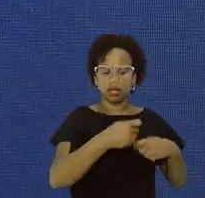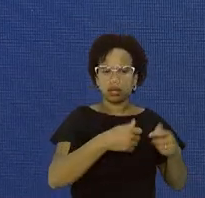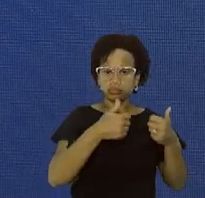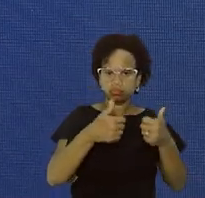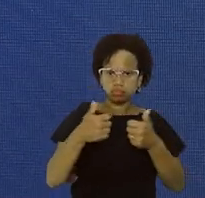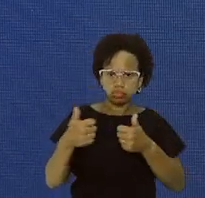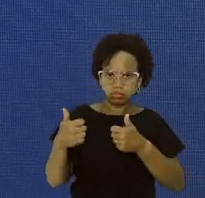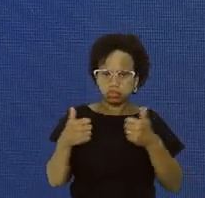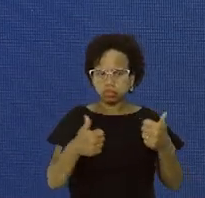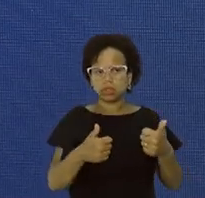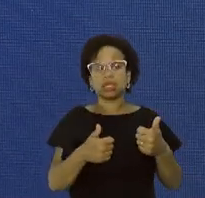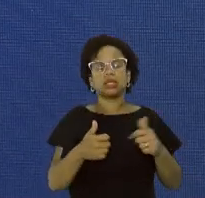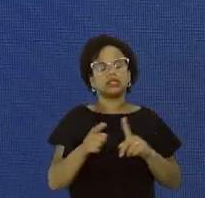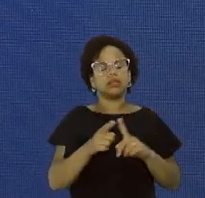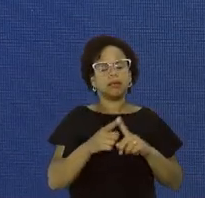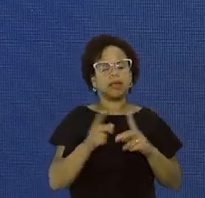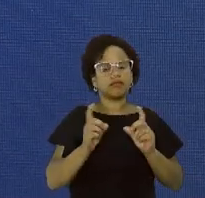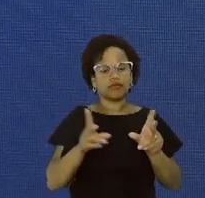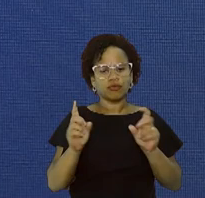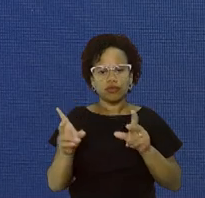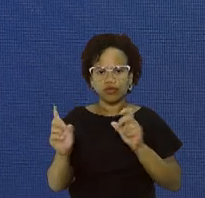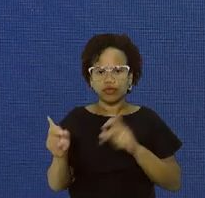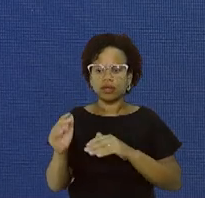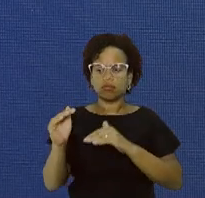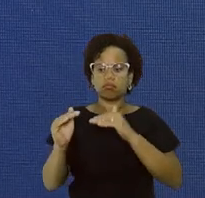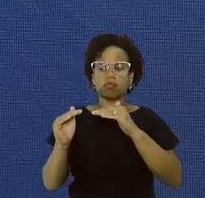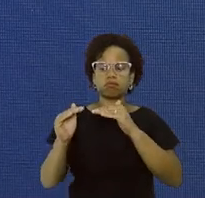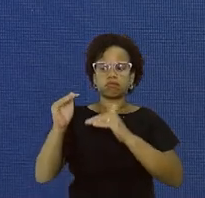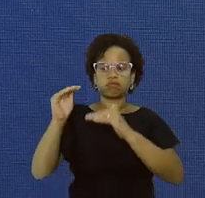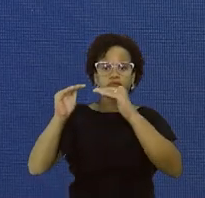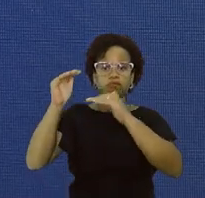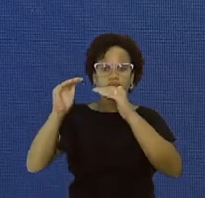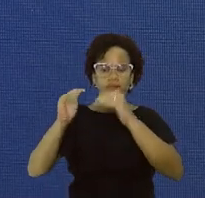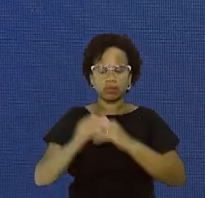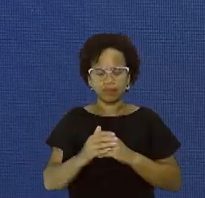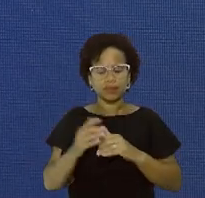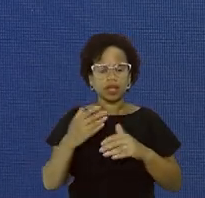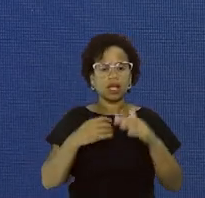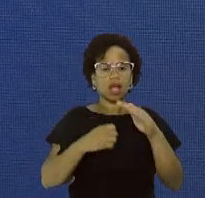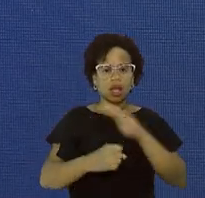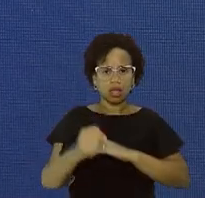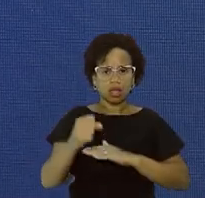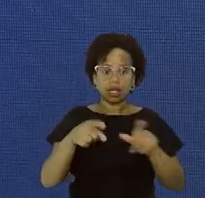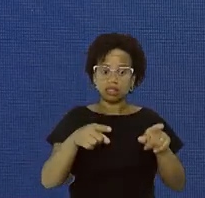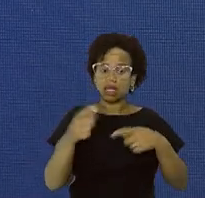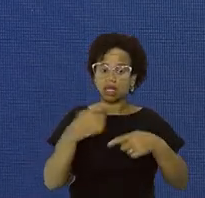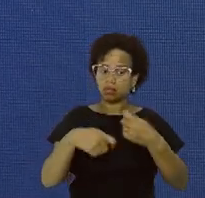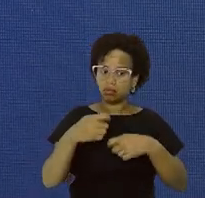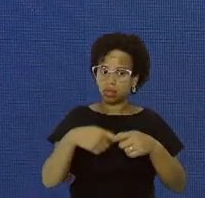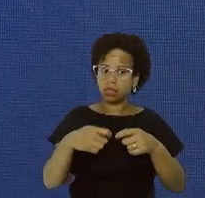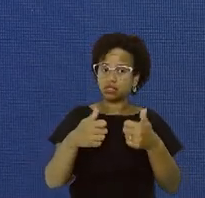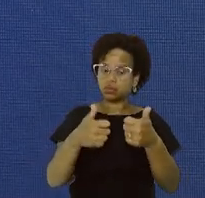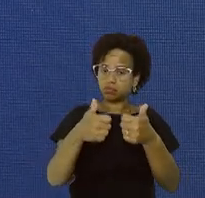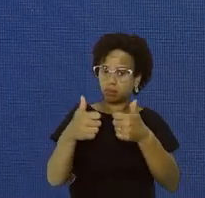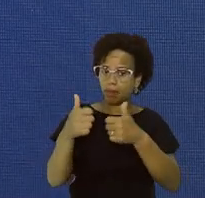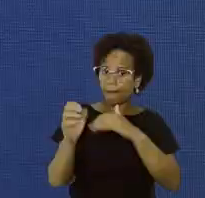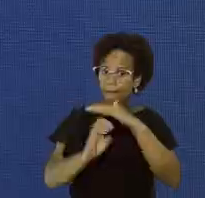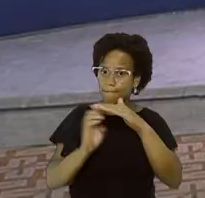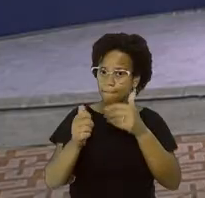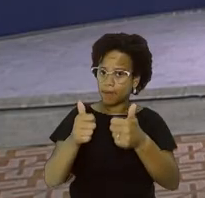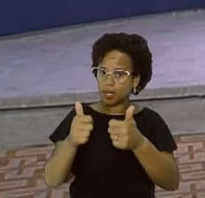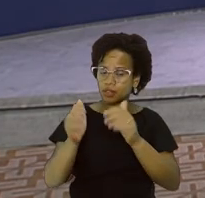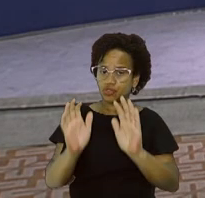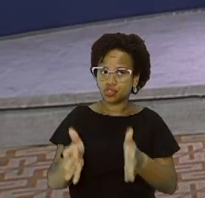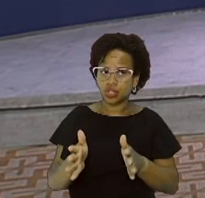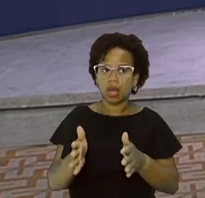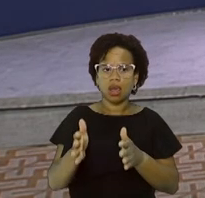de escalabilidade e a gente entra realmente para tornar aquele negócio que já tá dando certo ou que tá Já já achou